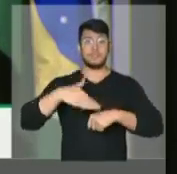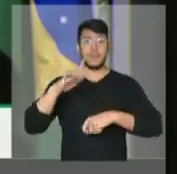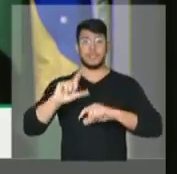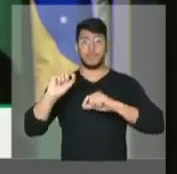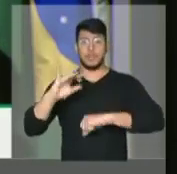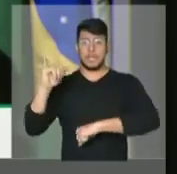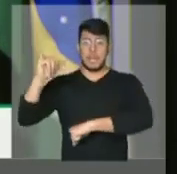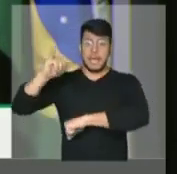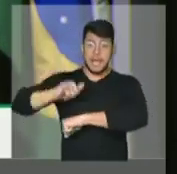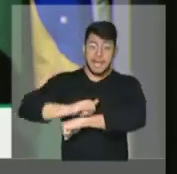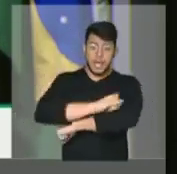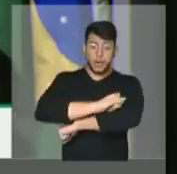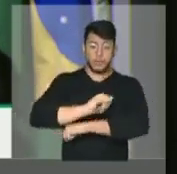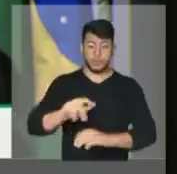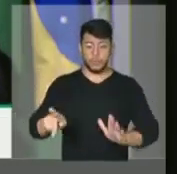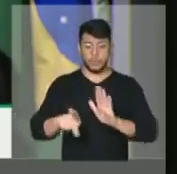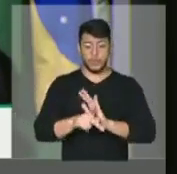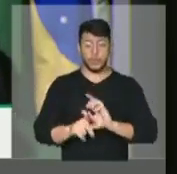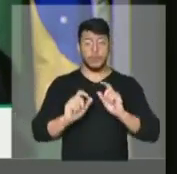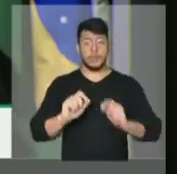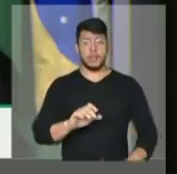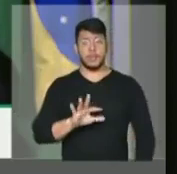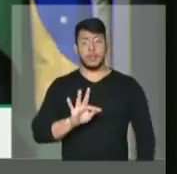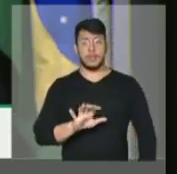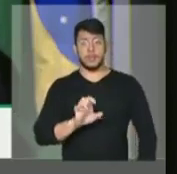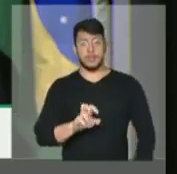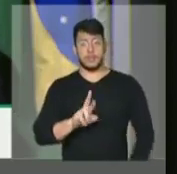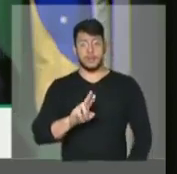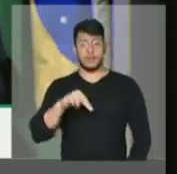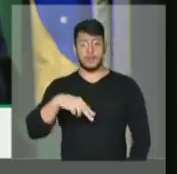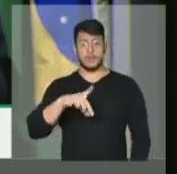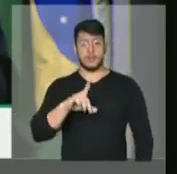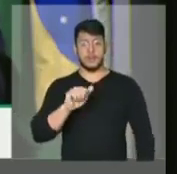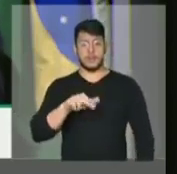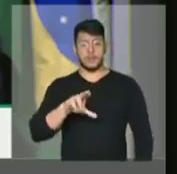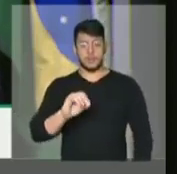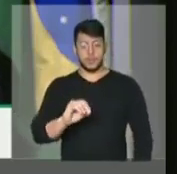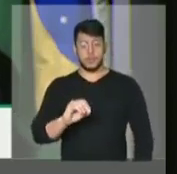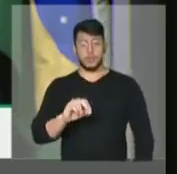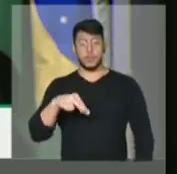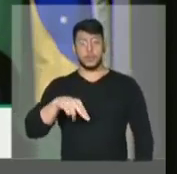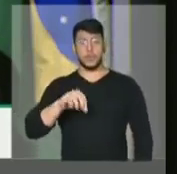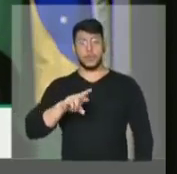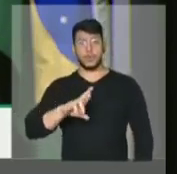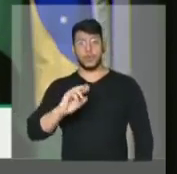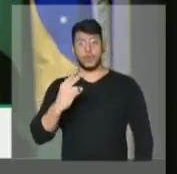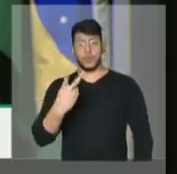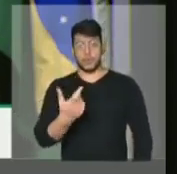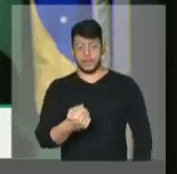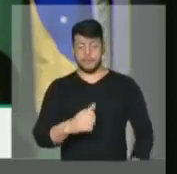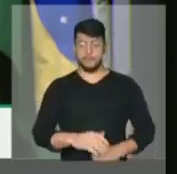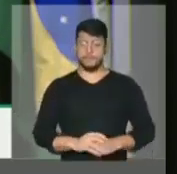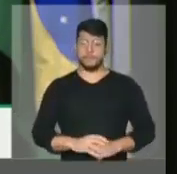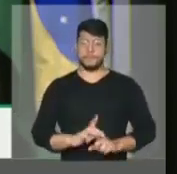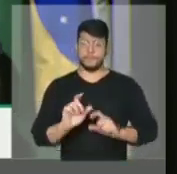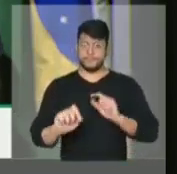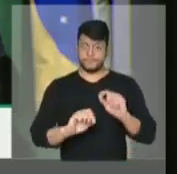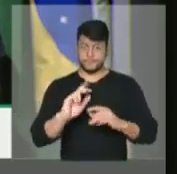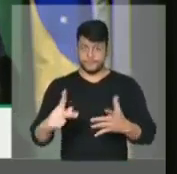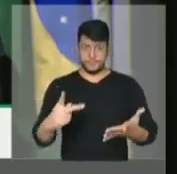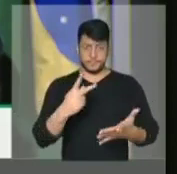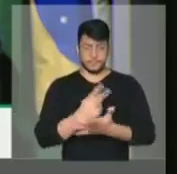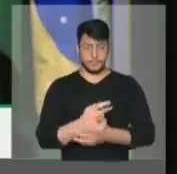é a nossa ilha de Fernando de Noronha. O Nordeste é uma região conhecida pelo